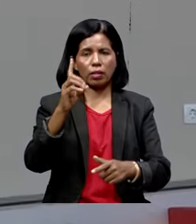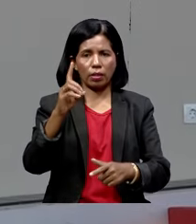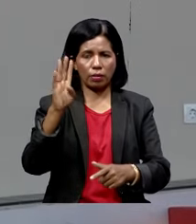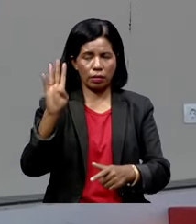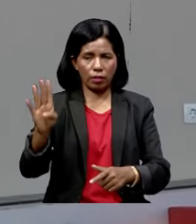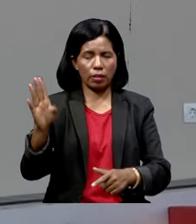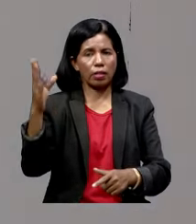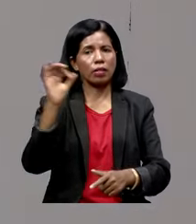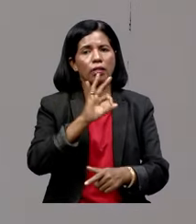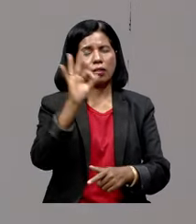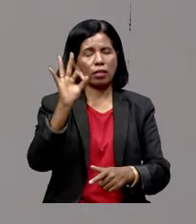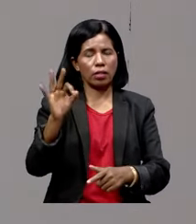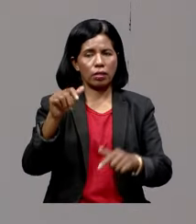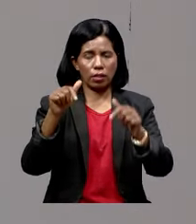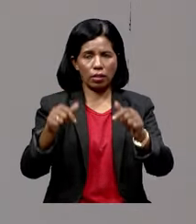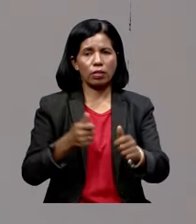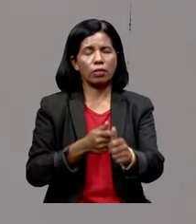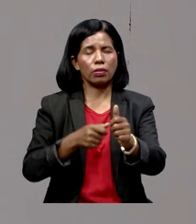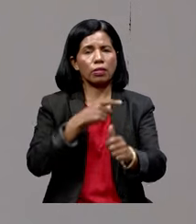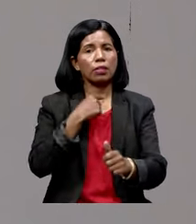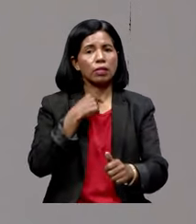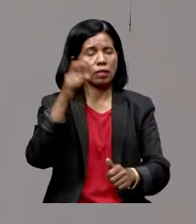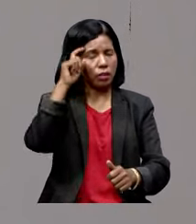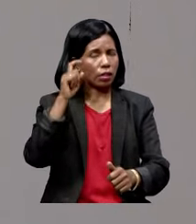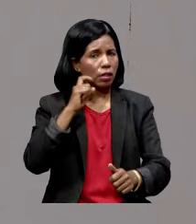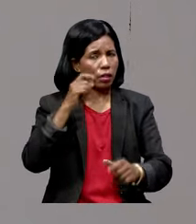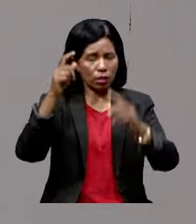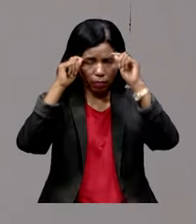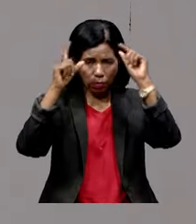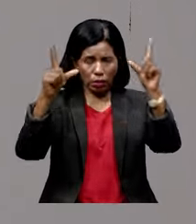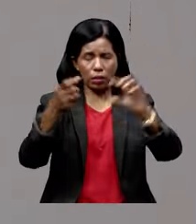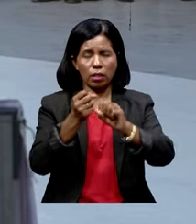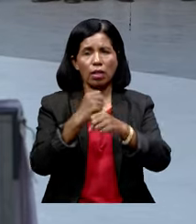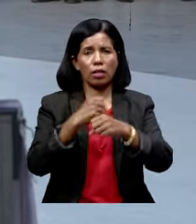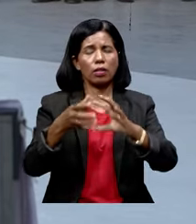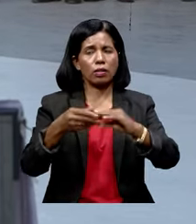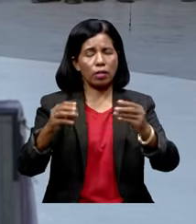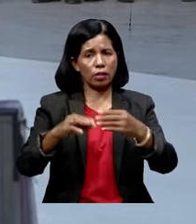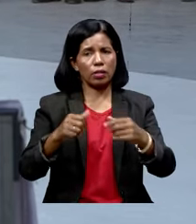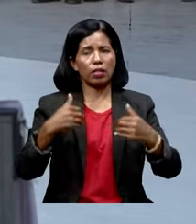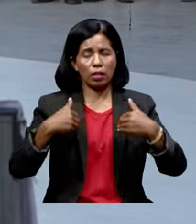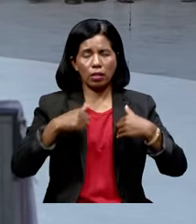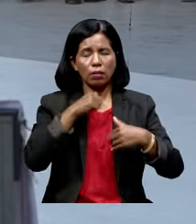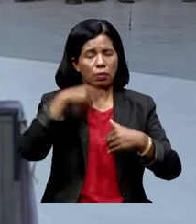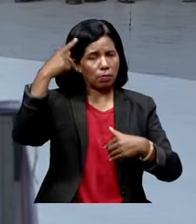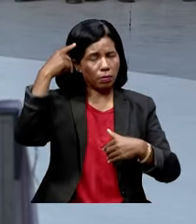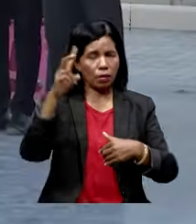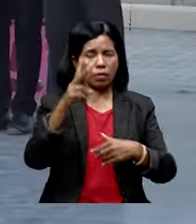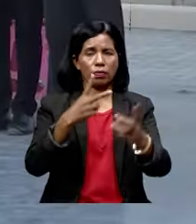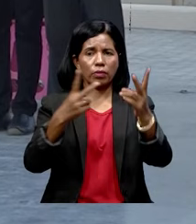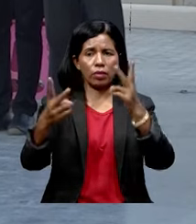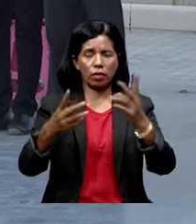e a sexta né. Tuir Xanana, Timor-Leste, marca história, também e a Papa na rua, Magvisi. Visita na nação, né? O de